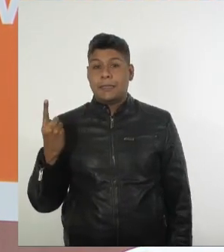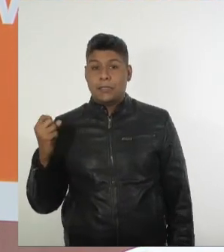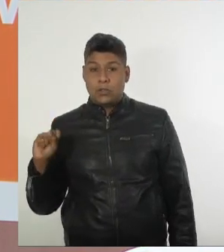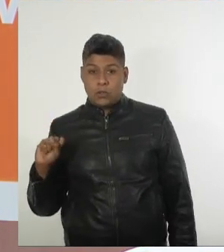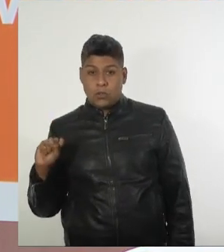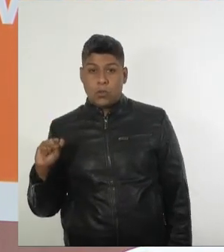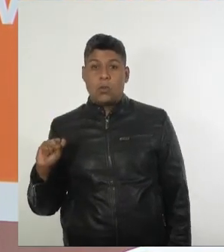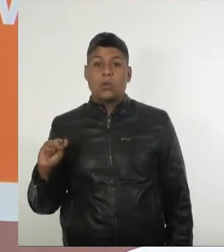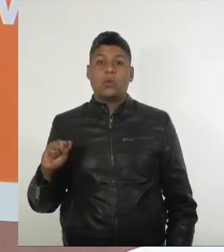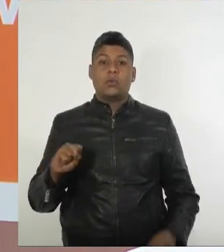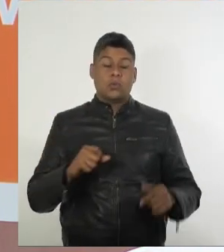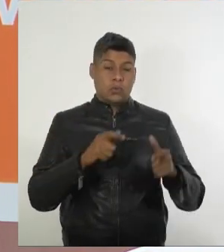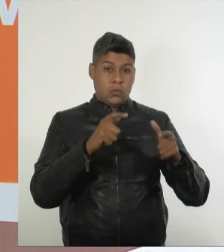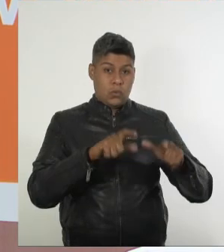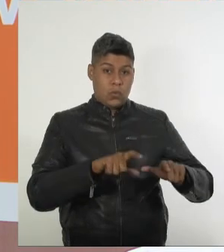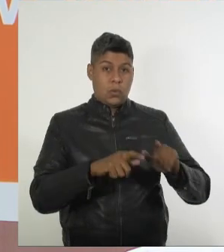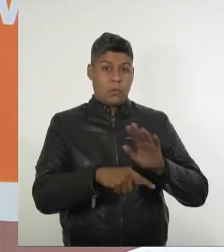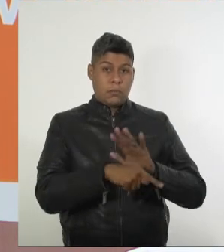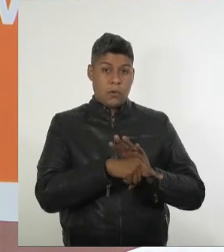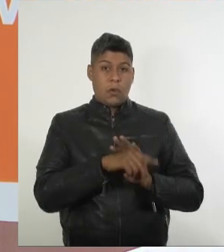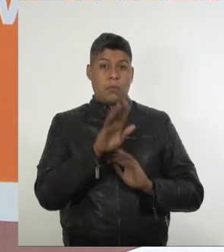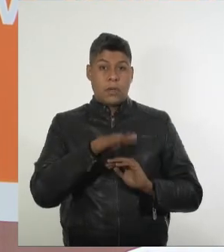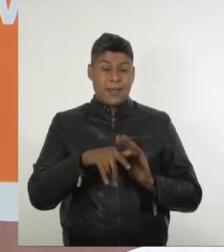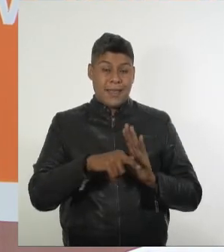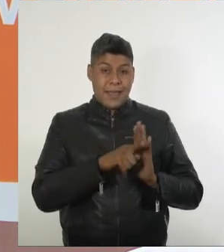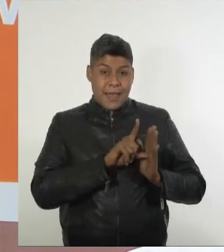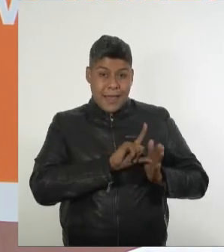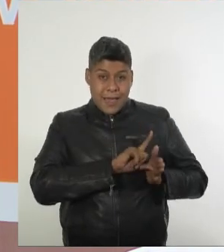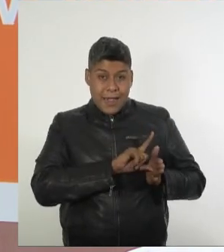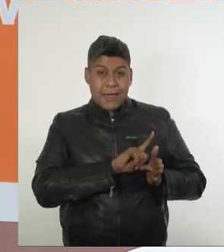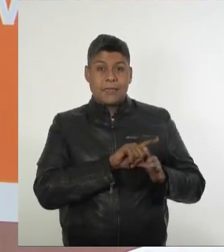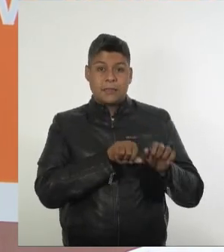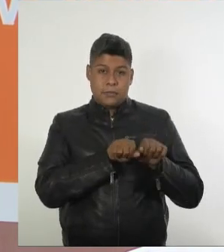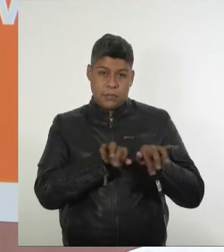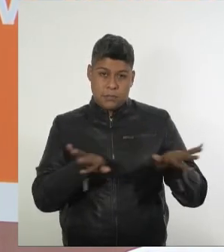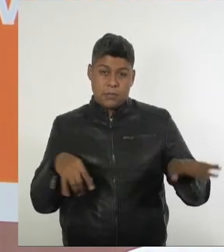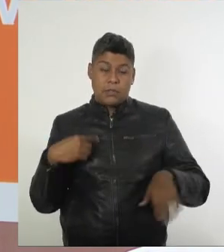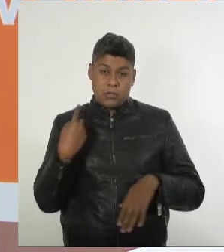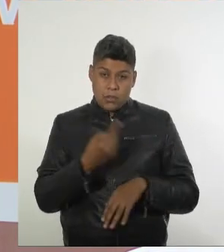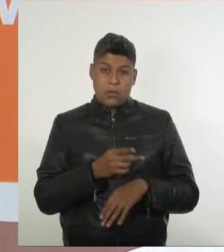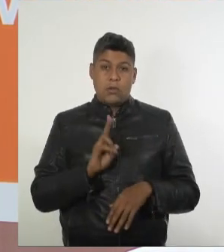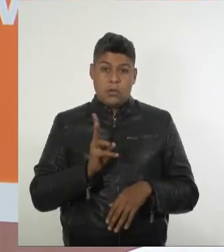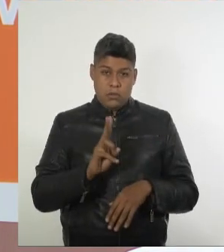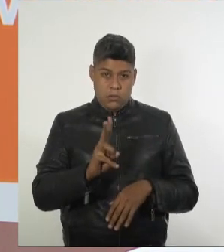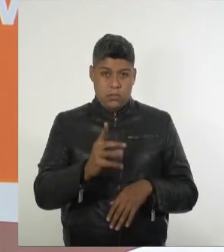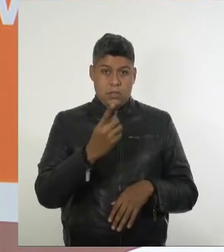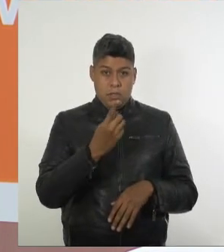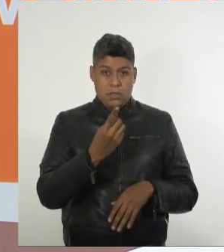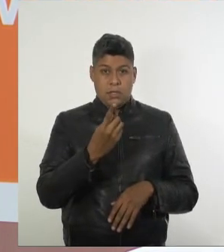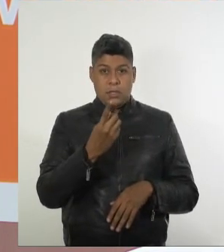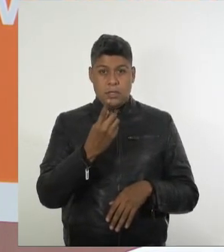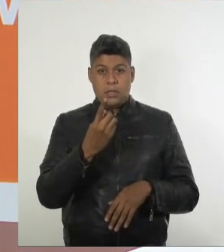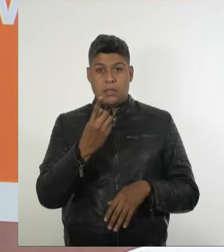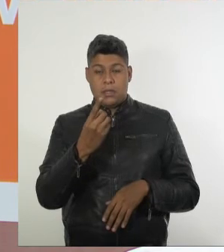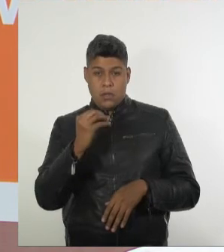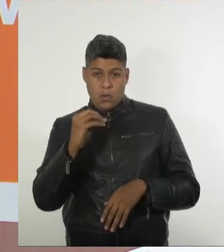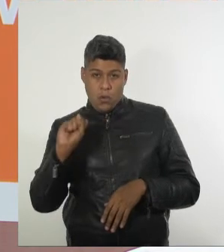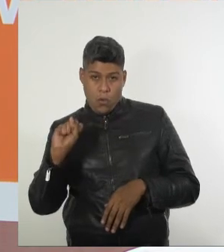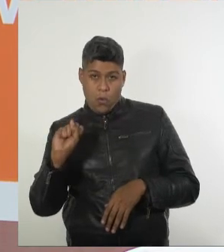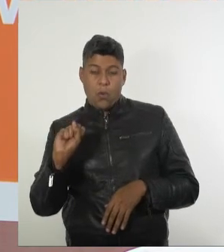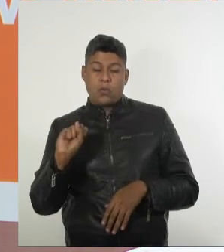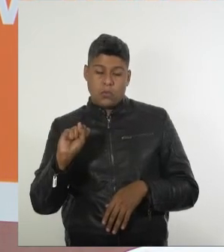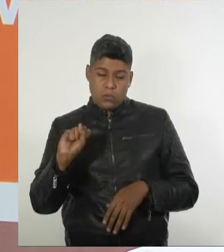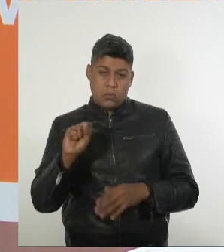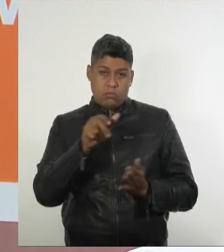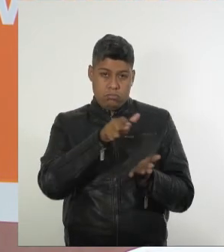leitos pediátricos no município antes da pandemia, nós permanecemos com esses 108 leitos, aumentamos 10 leitos